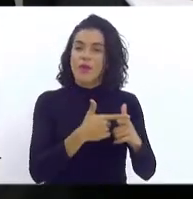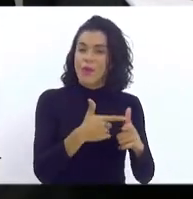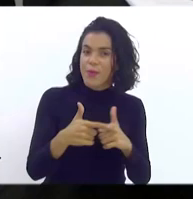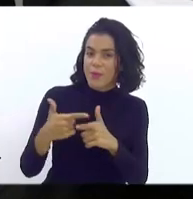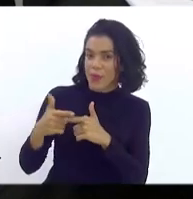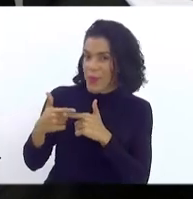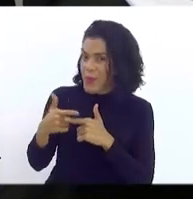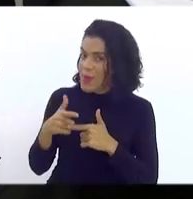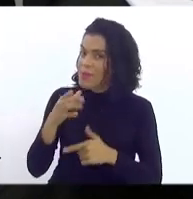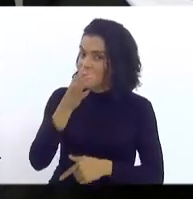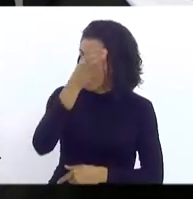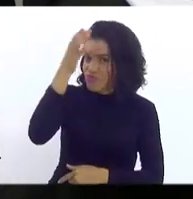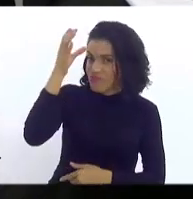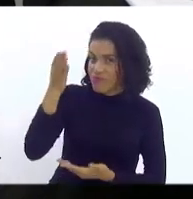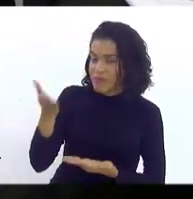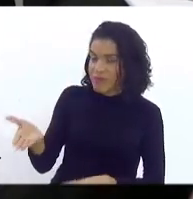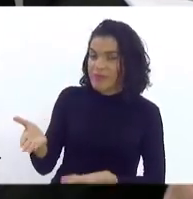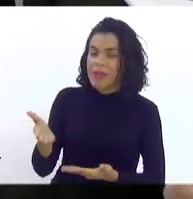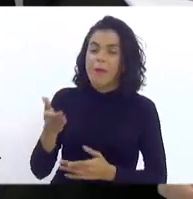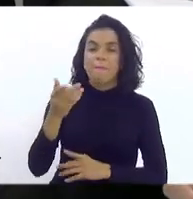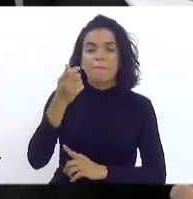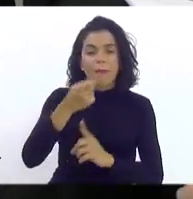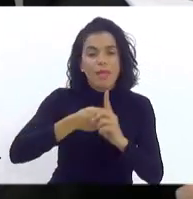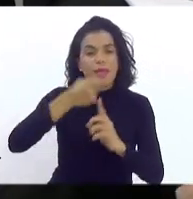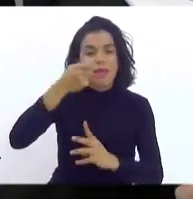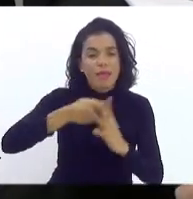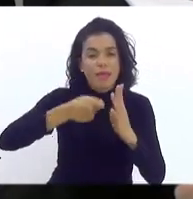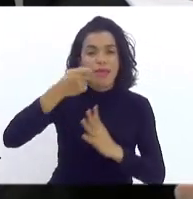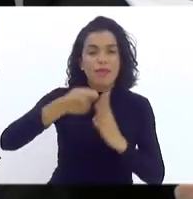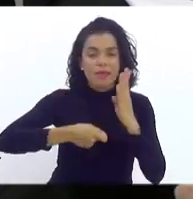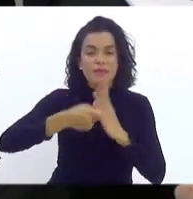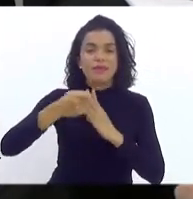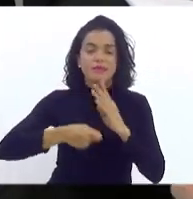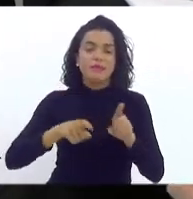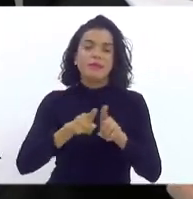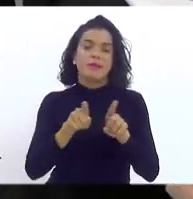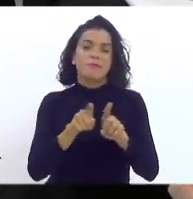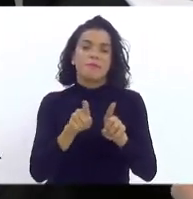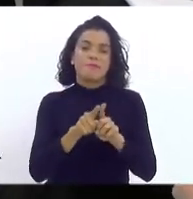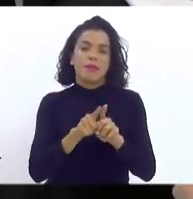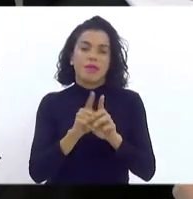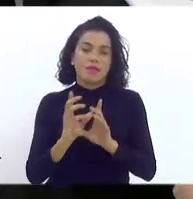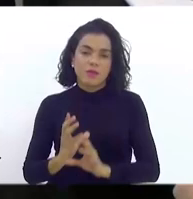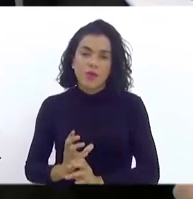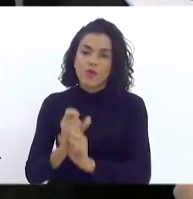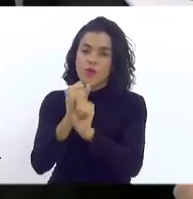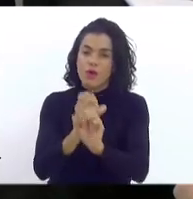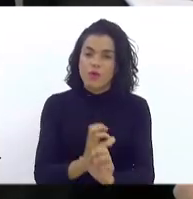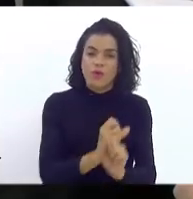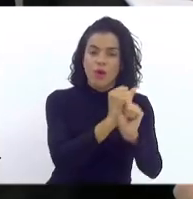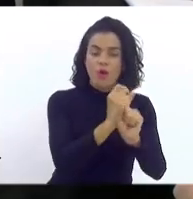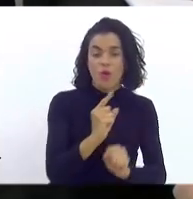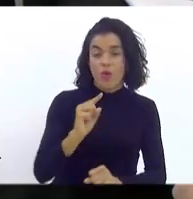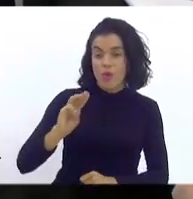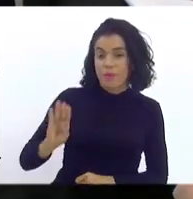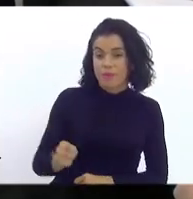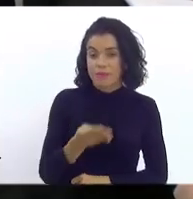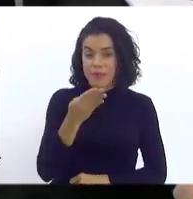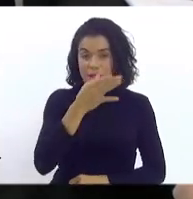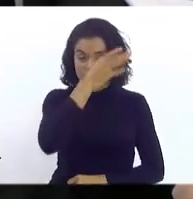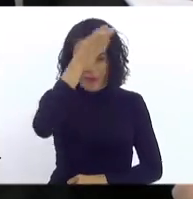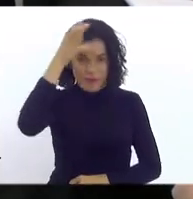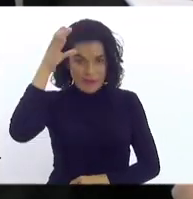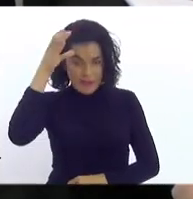de cliente. Mensalmente, também, a gente faz a leitura e o faturamento desse 1 milhão de clientes